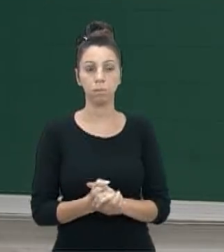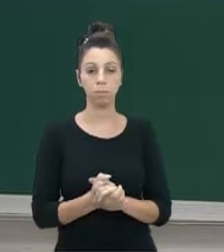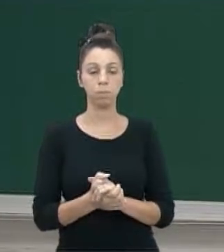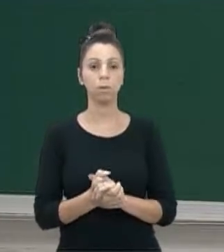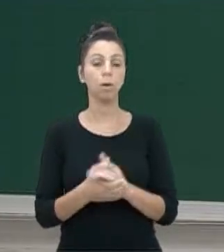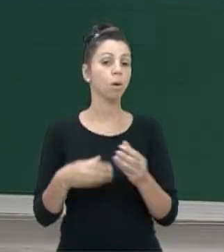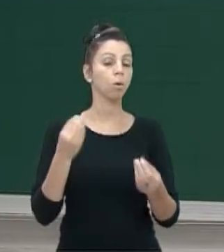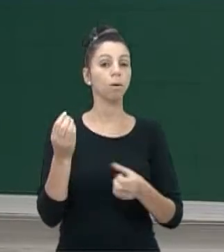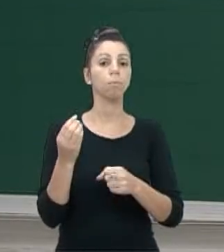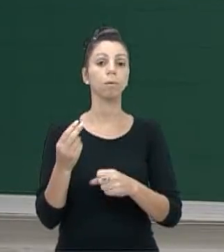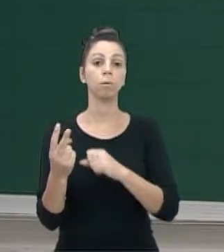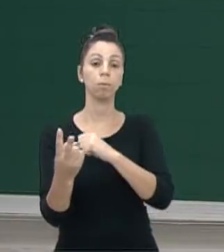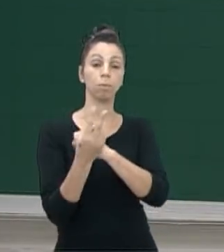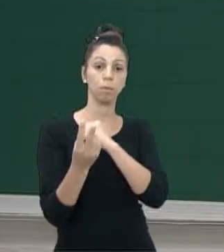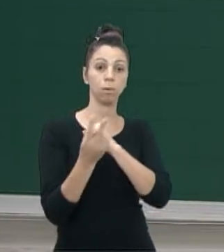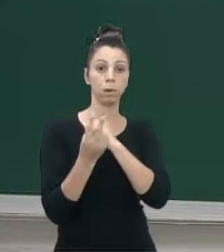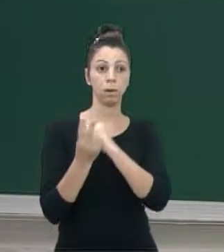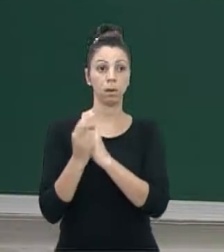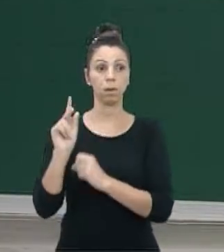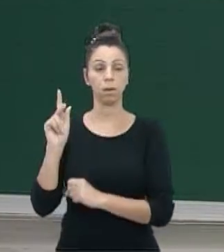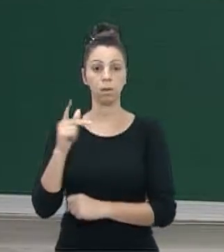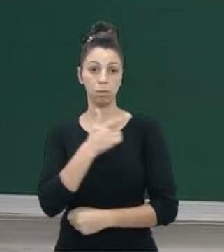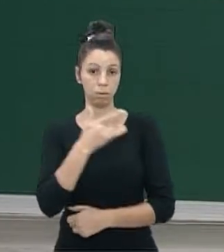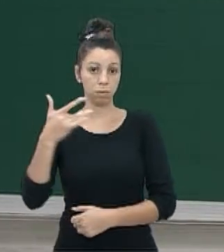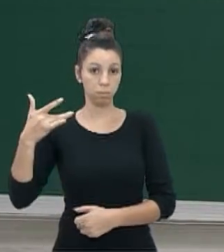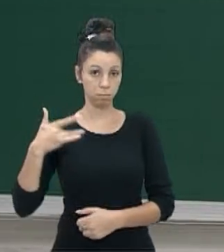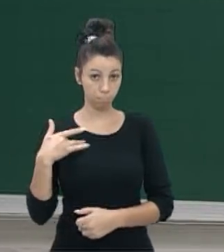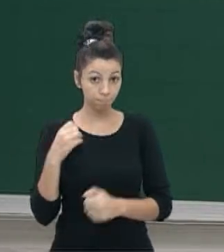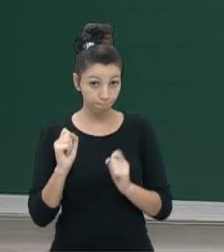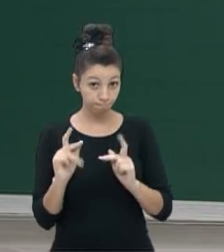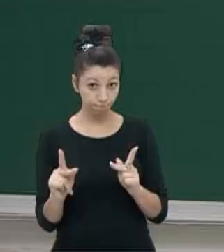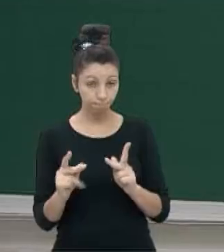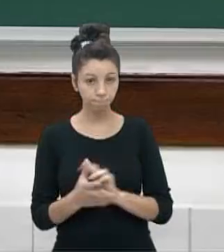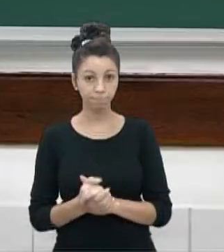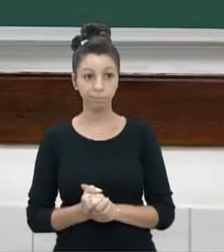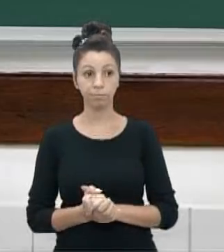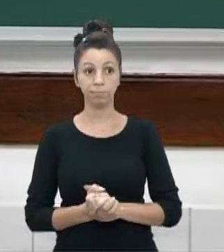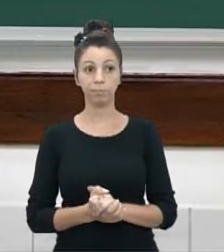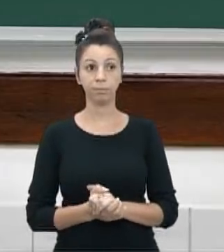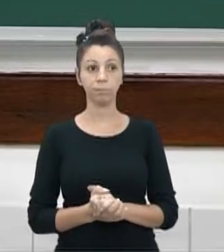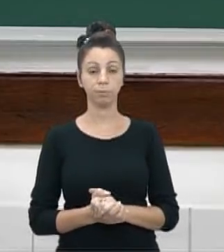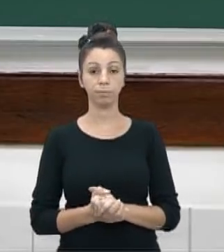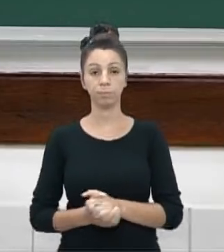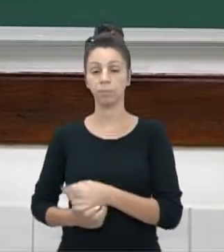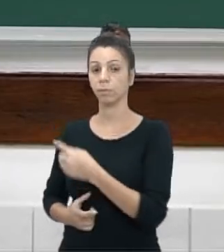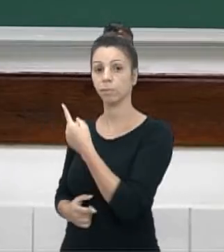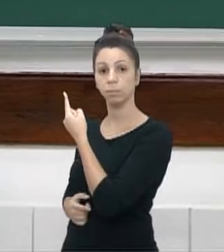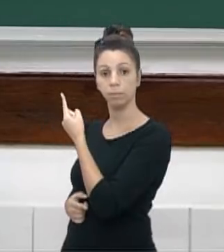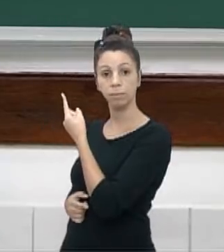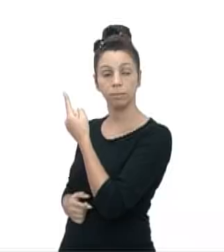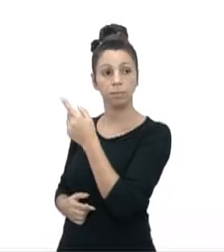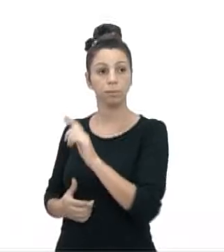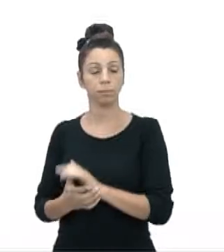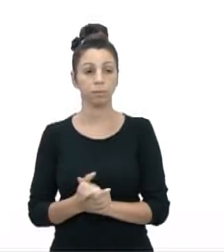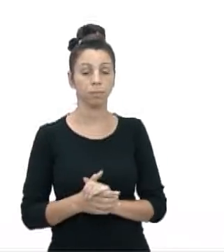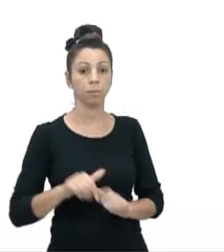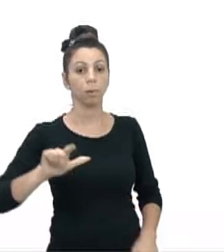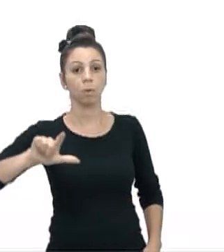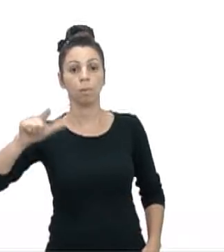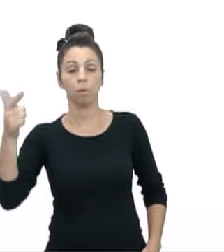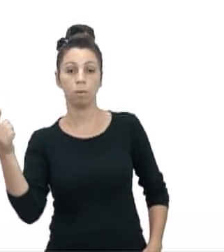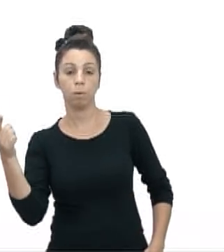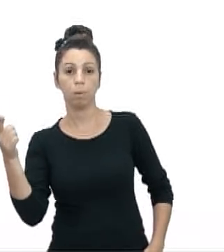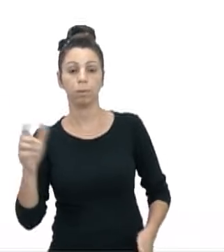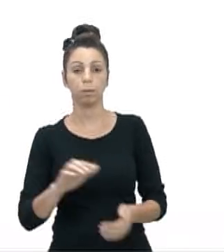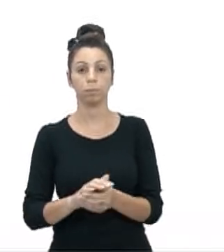de como devemos proteger e cuidar da nossa saúde, certo? Aqui a gente tem um outro folder,